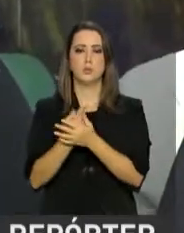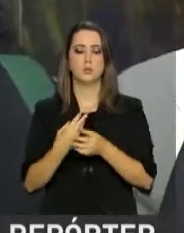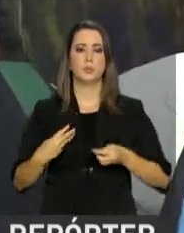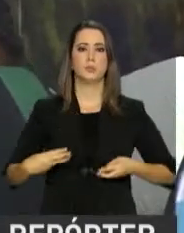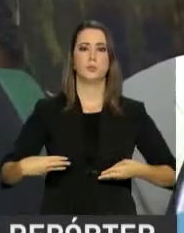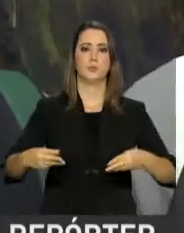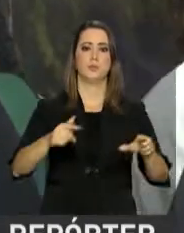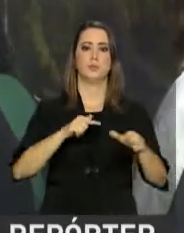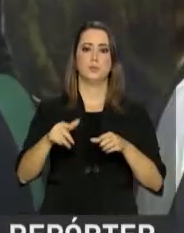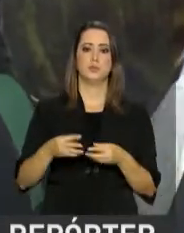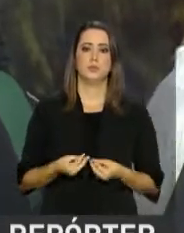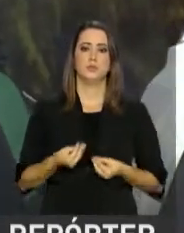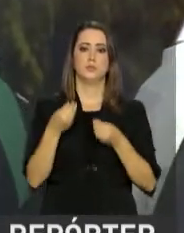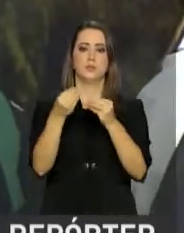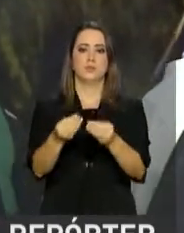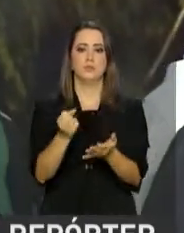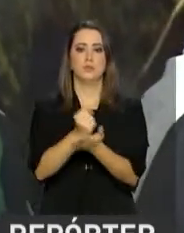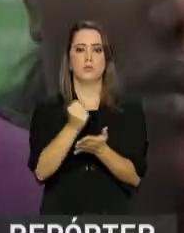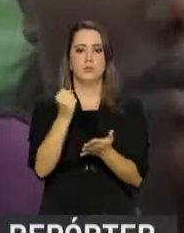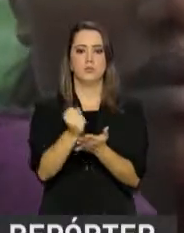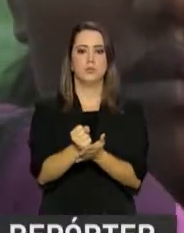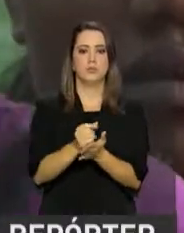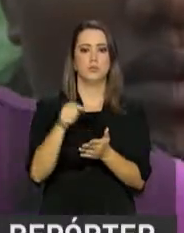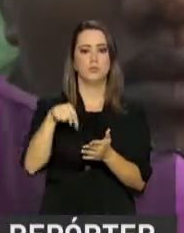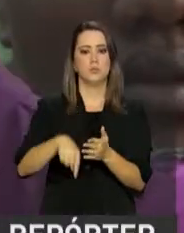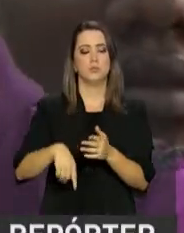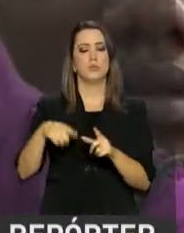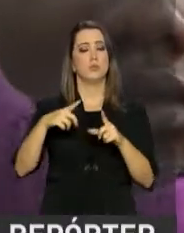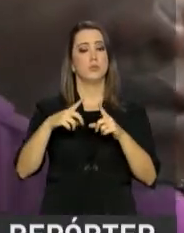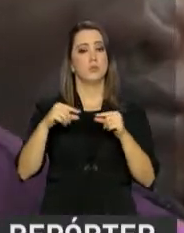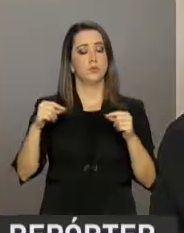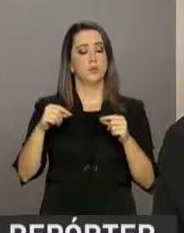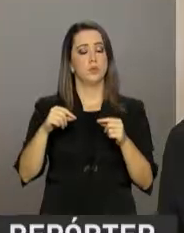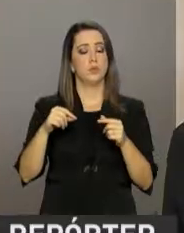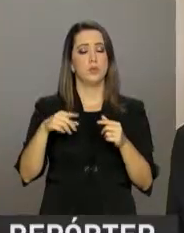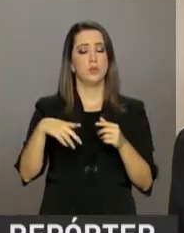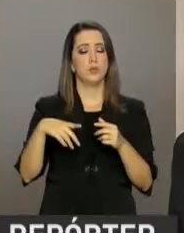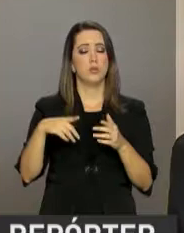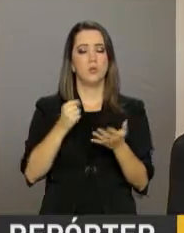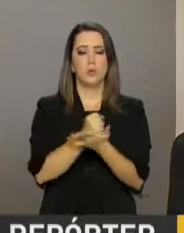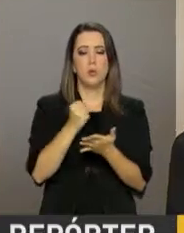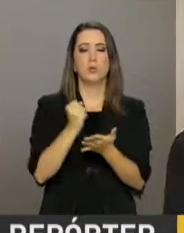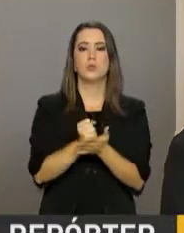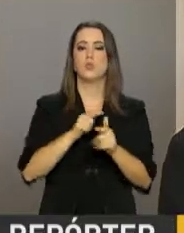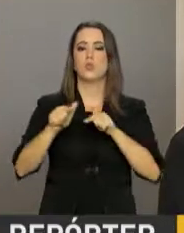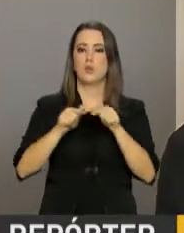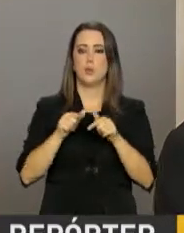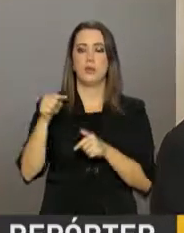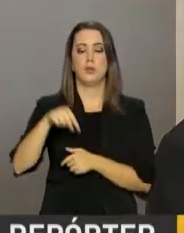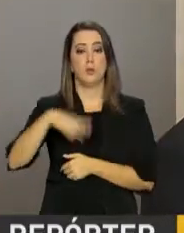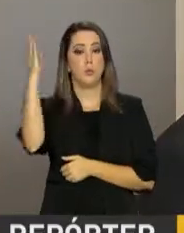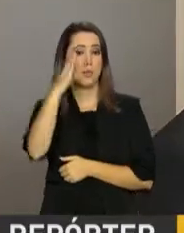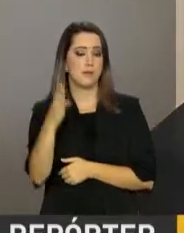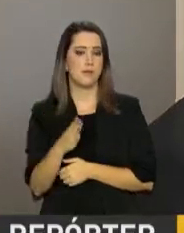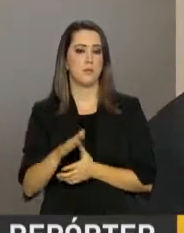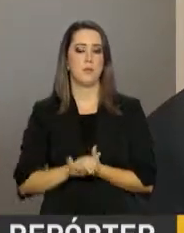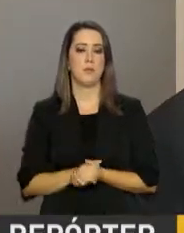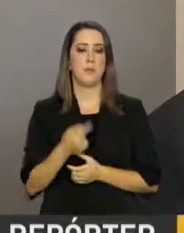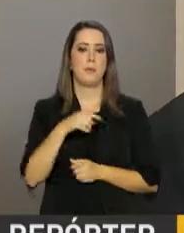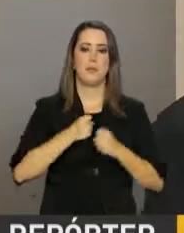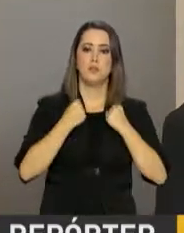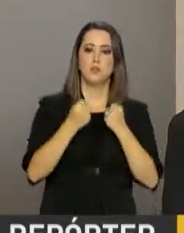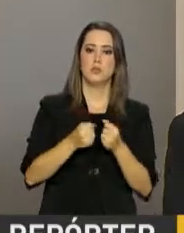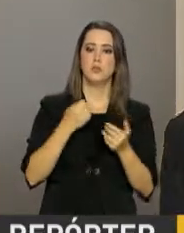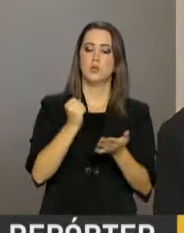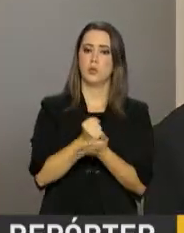Trabalho para garantir a formalização dos estrangeiros no mercado de trabalho. Temos feito um esforço na regularização de documentos dessas